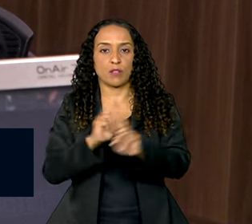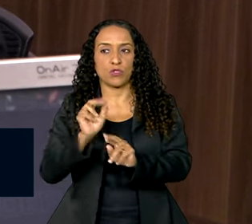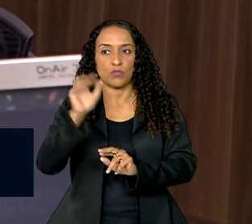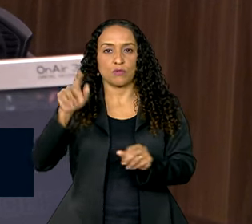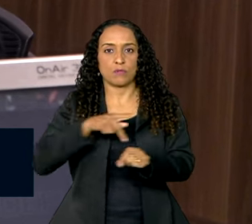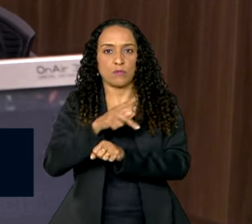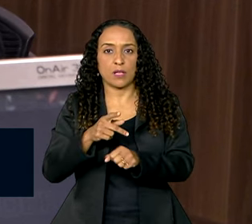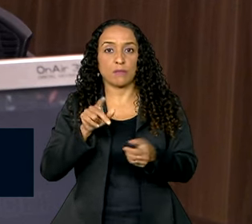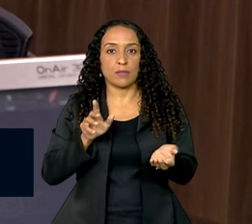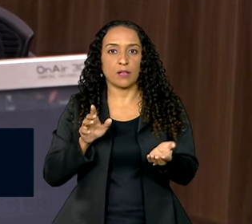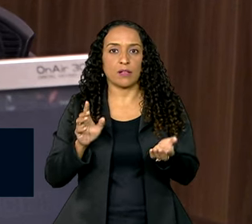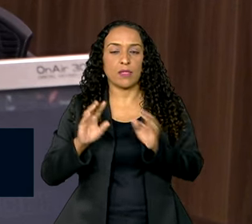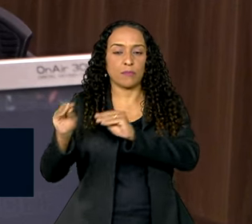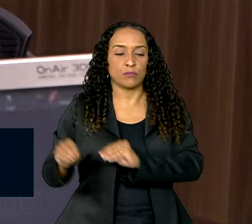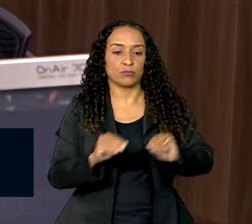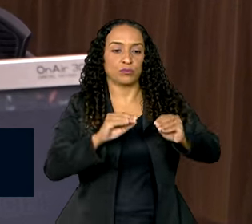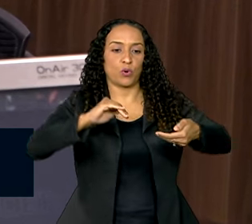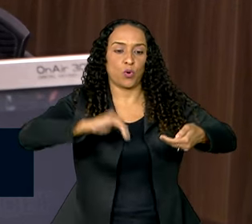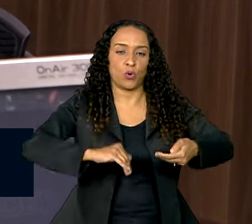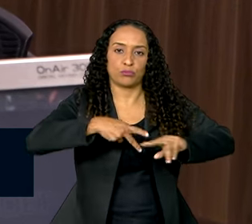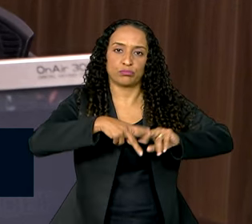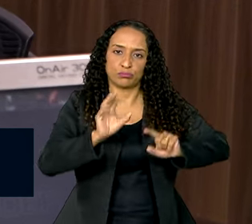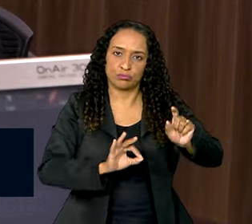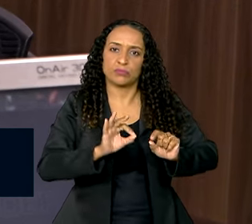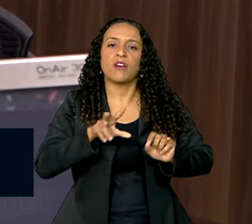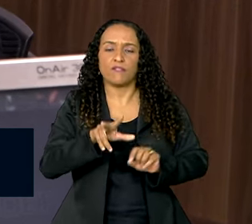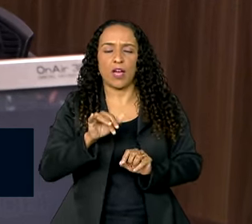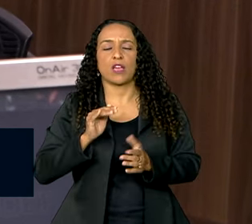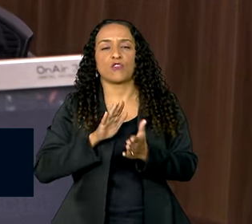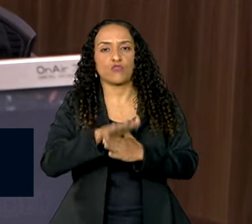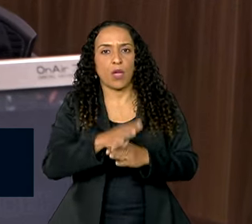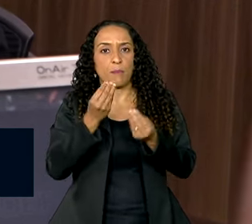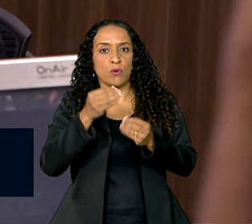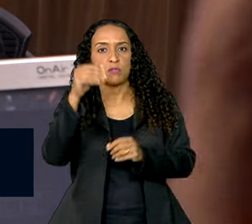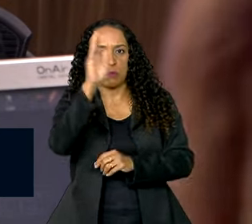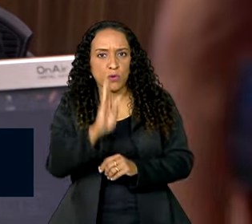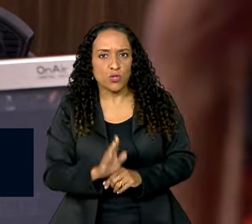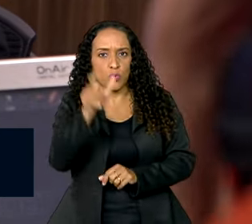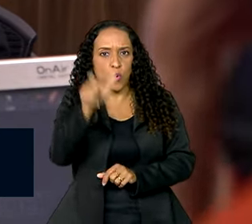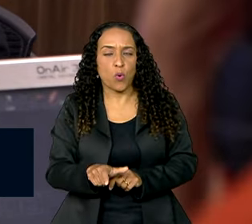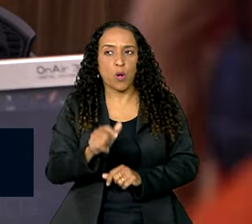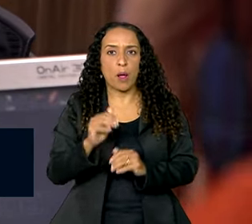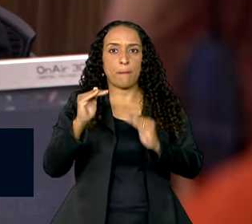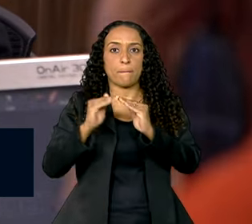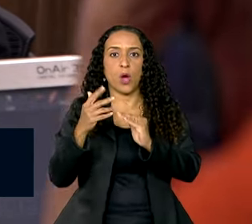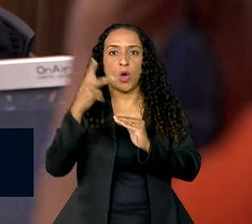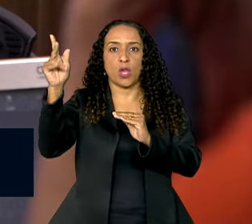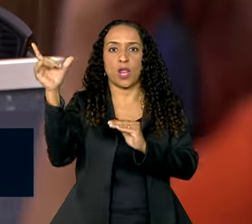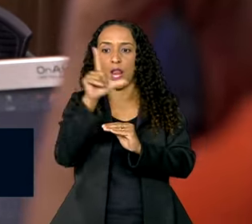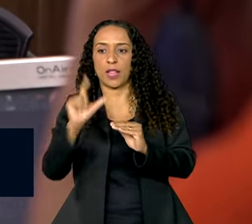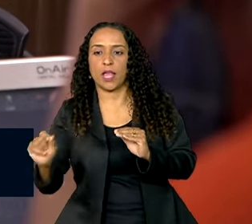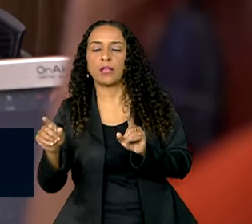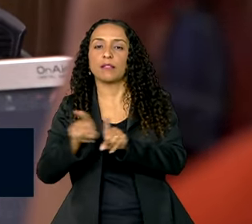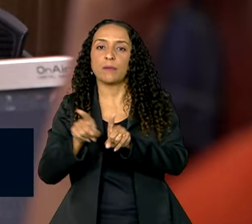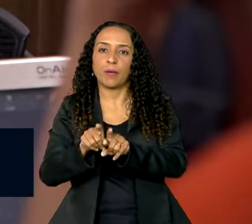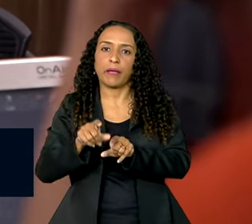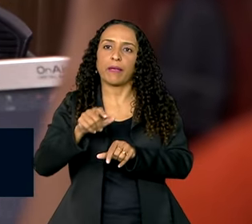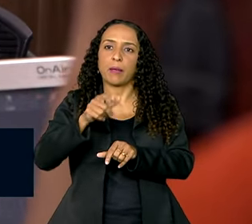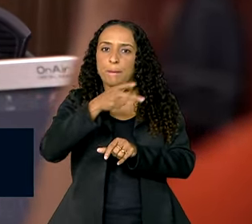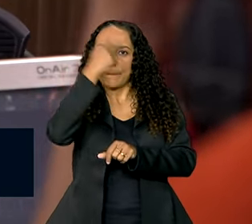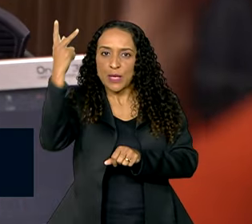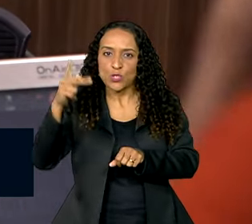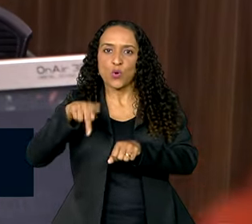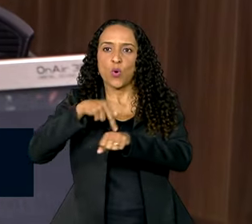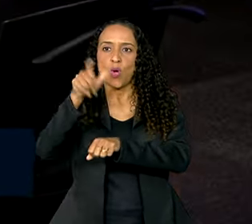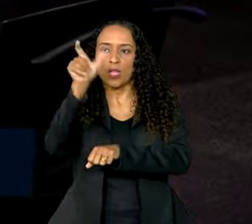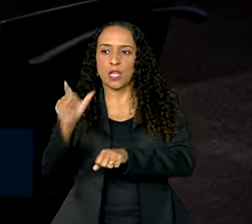ir ao Congresso para ratificação. Isso vai ajudar muito, certamente, tanto os brasileiros que moram na Itália, quanto os italianos que também vivem aqui no